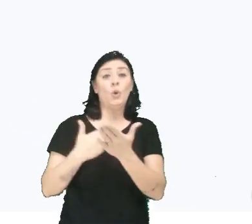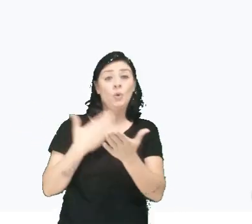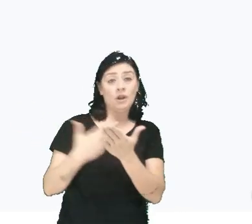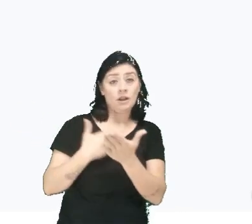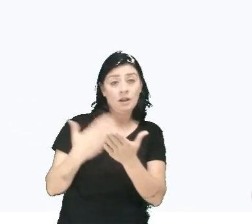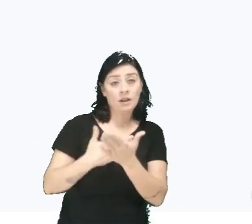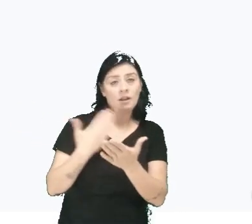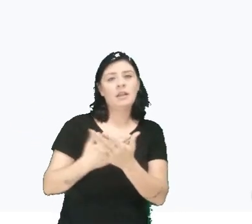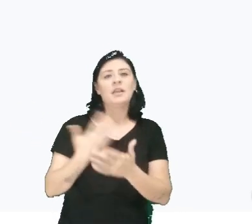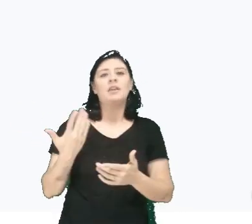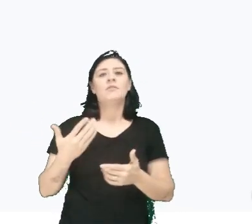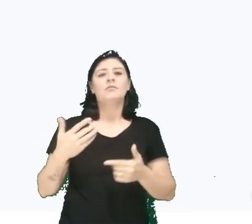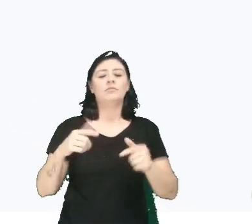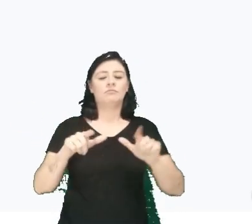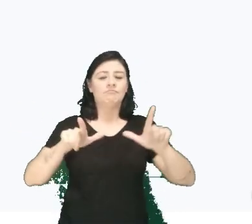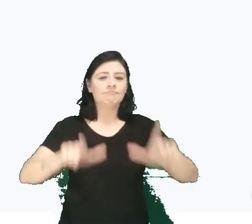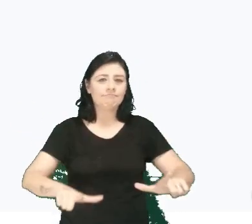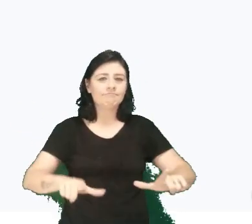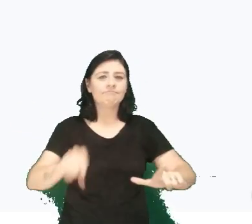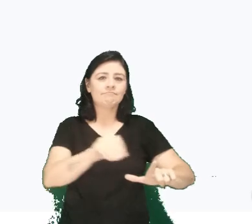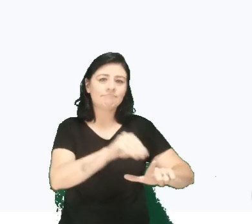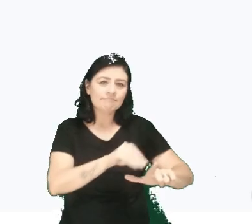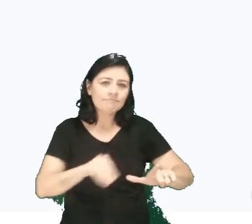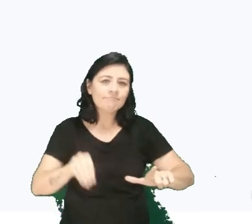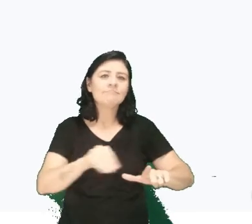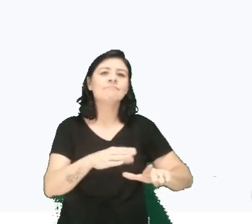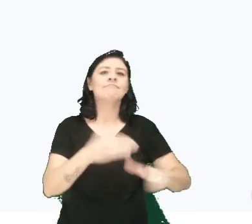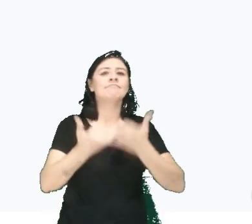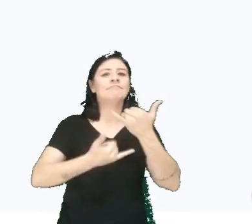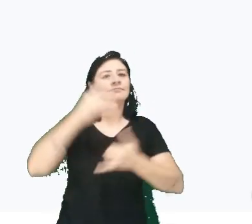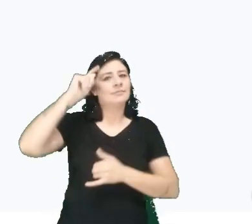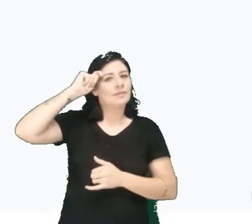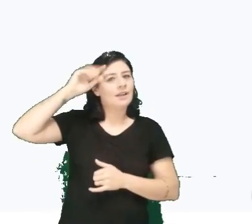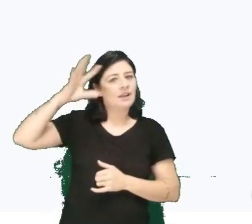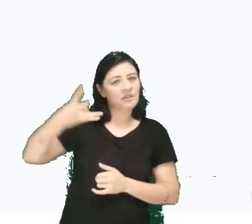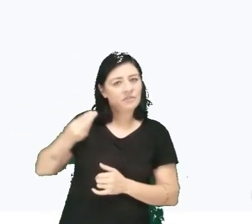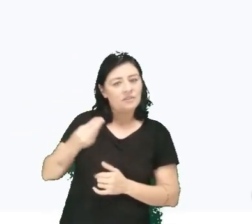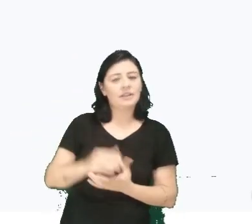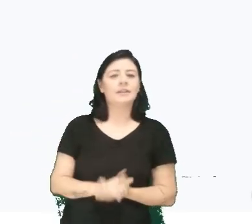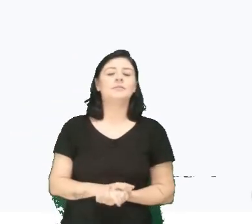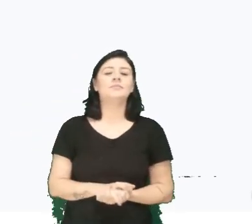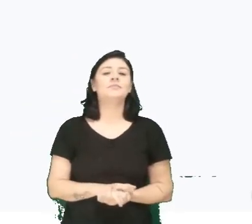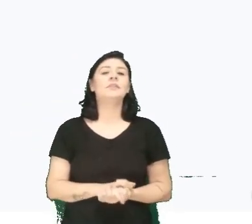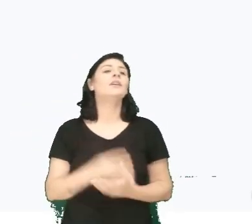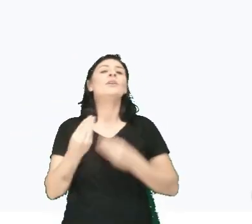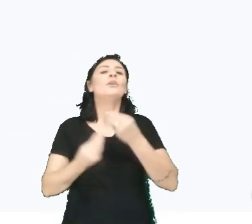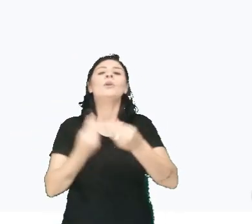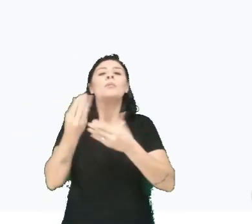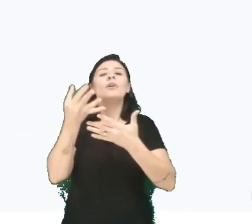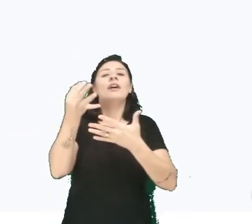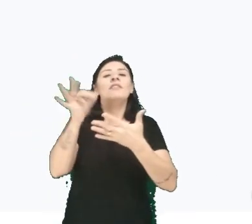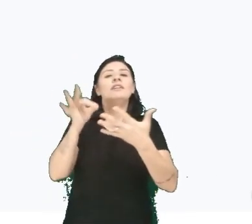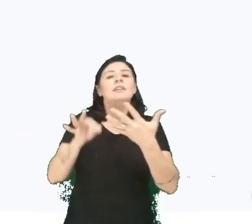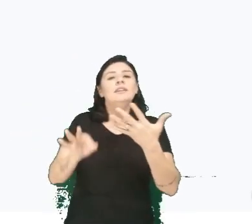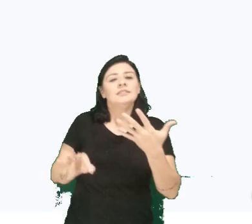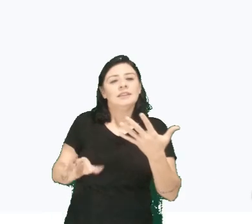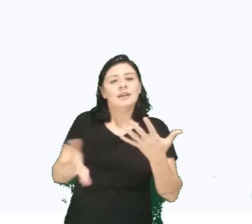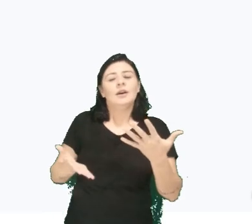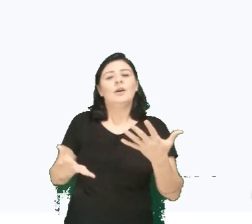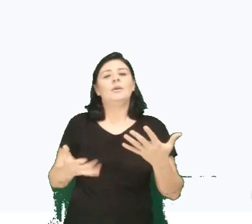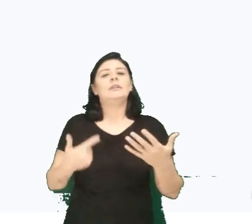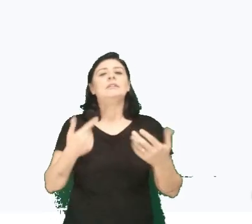e Tabuleiros Africanos. Avaliação e critérios avaliativos. Faz a diferenciação entre a quantidade de lados